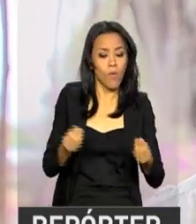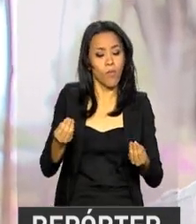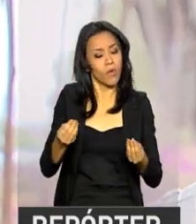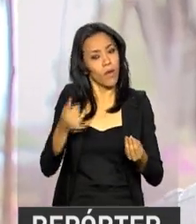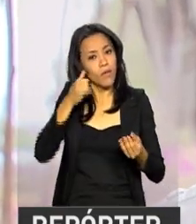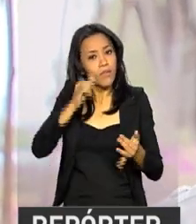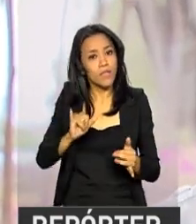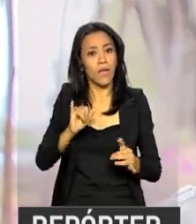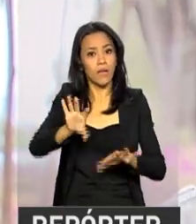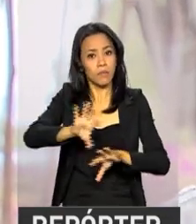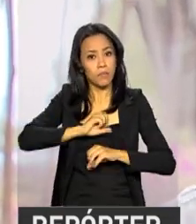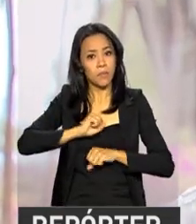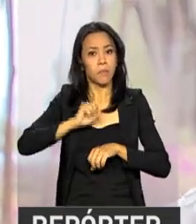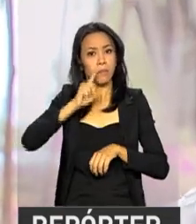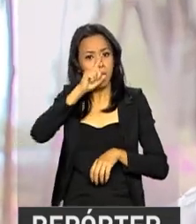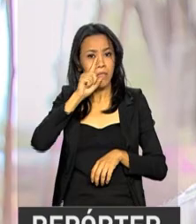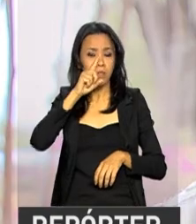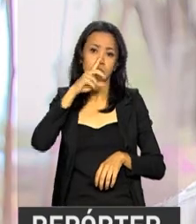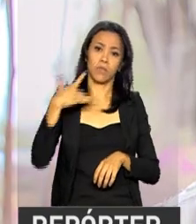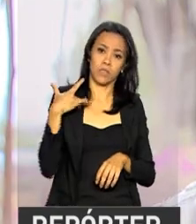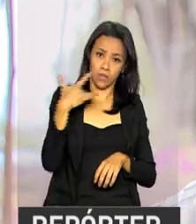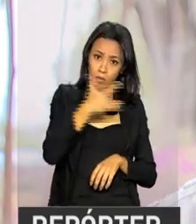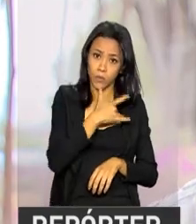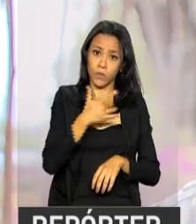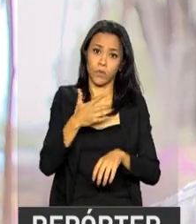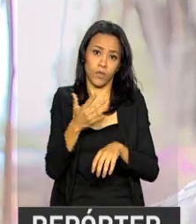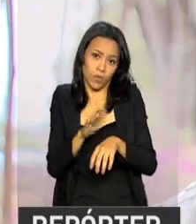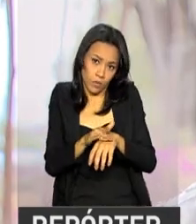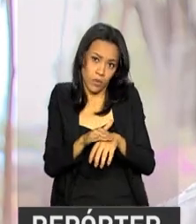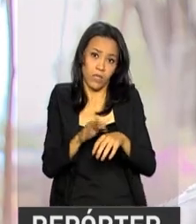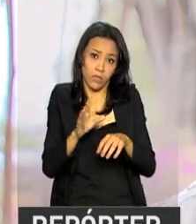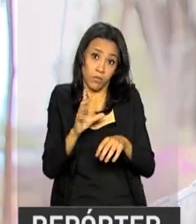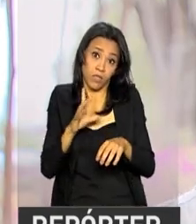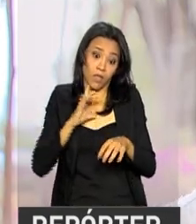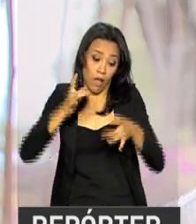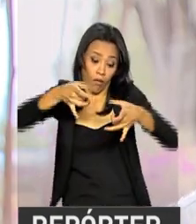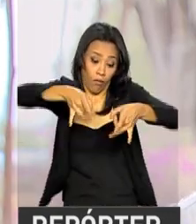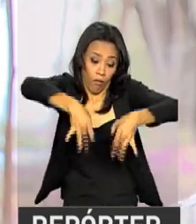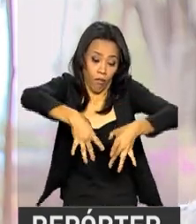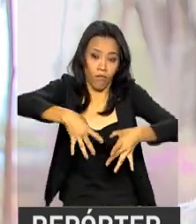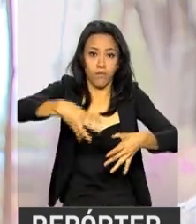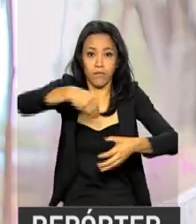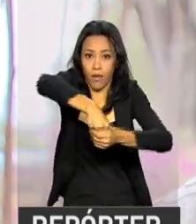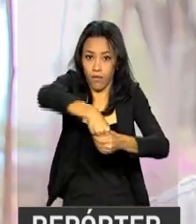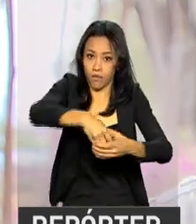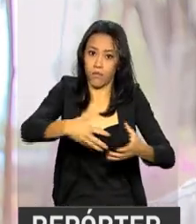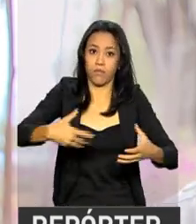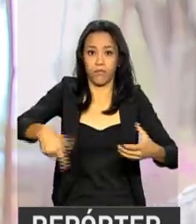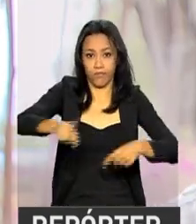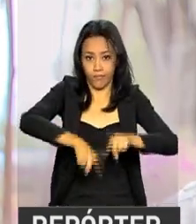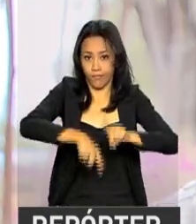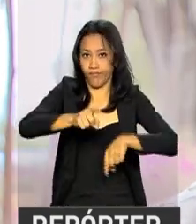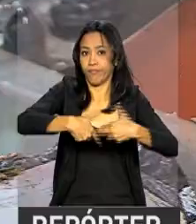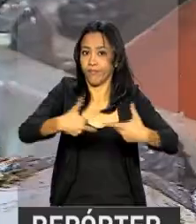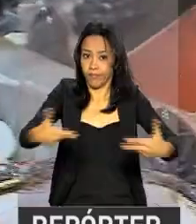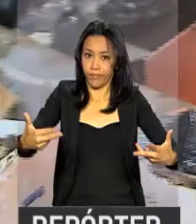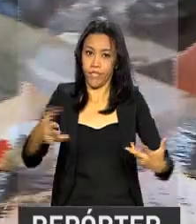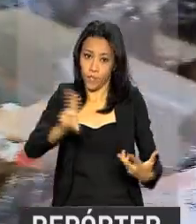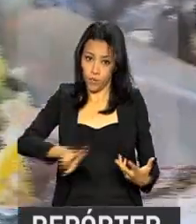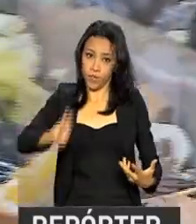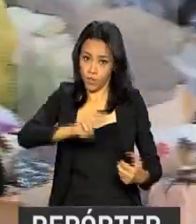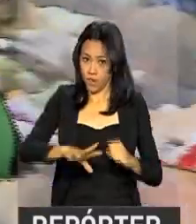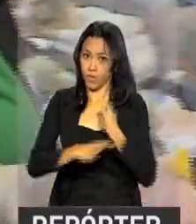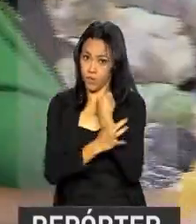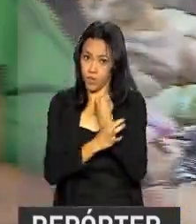saúde eliminar patógenos que possam estar presente nos resíduos né e se produzir um composto de qualidade para uso seguro e